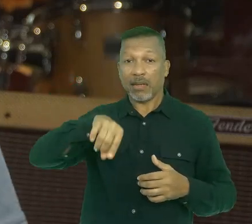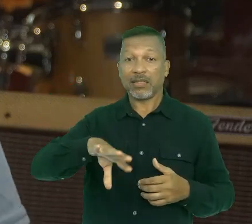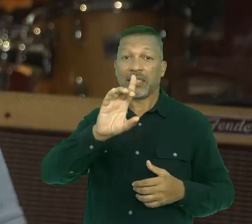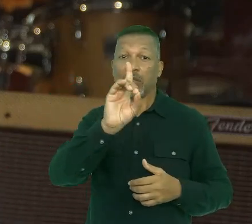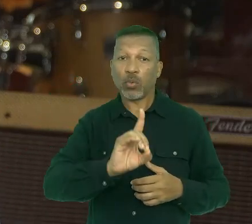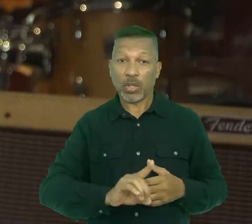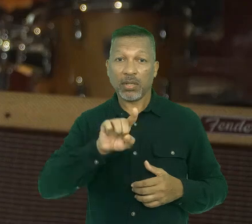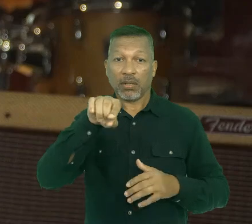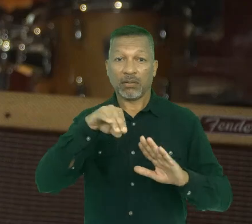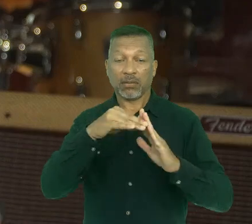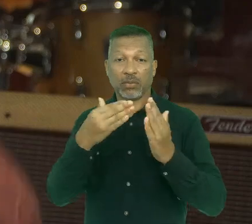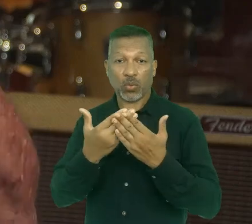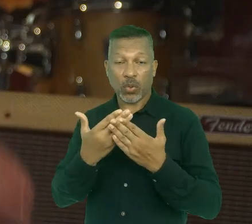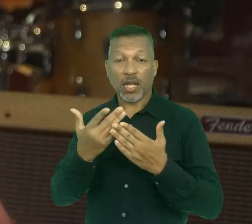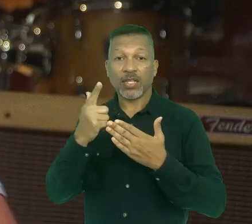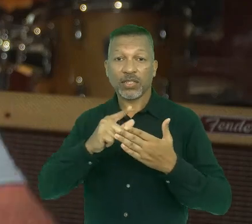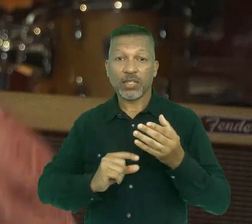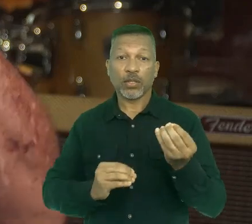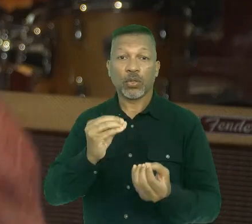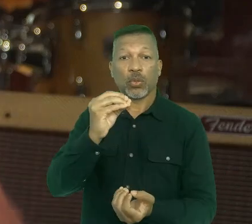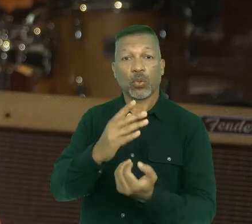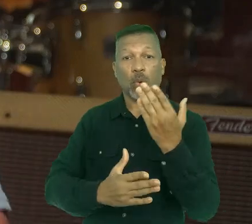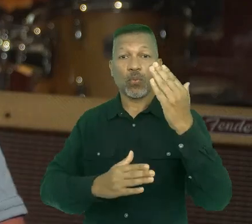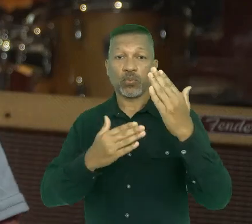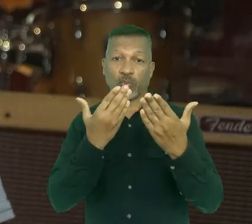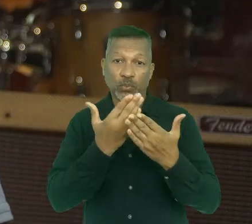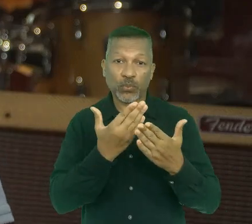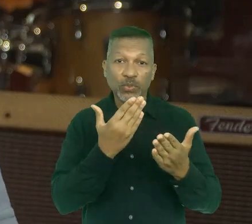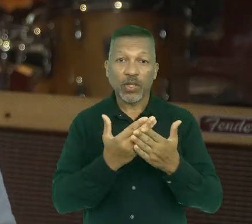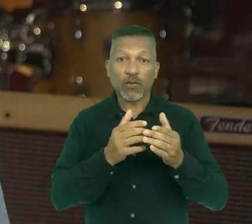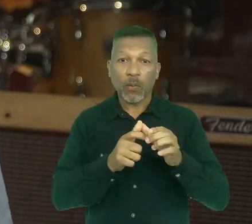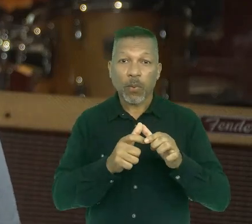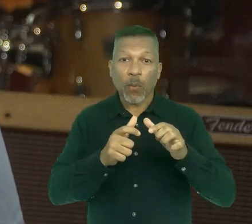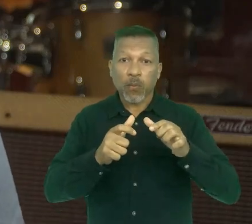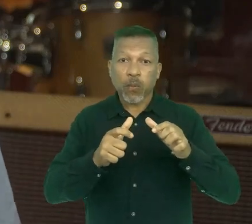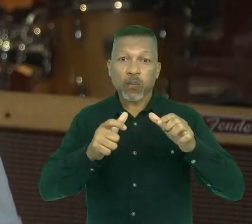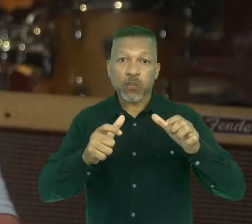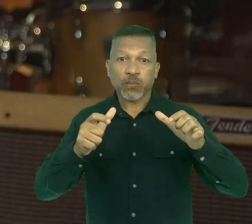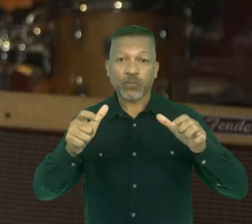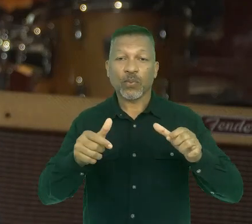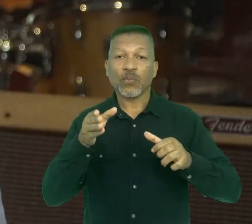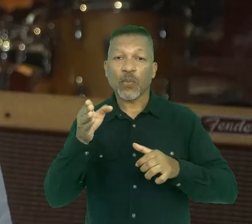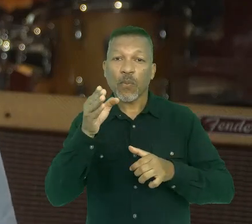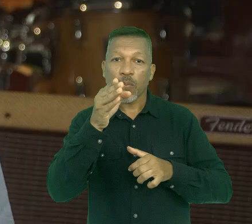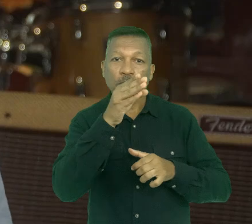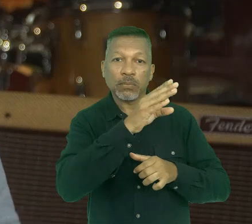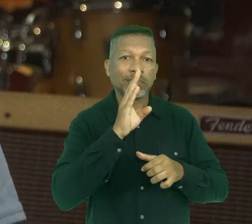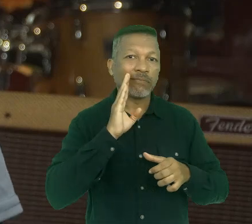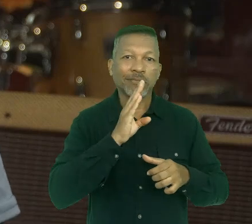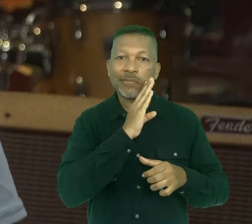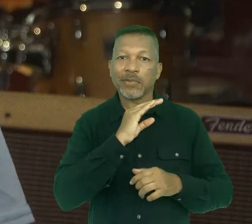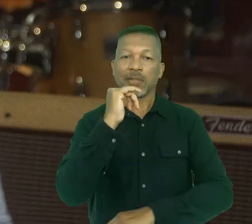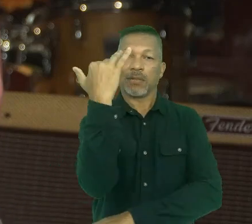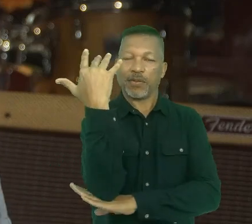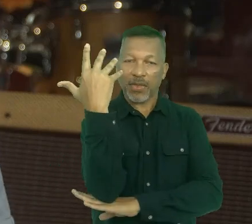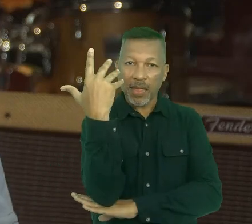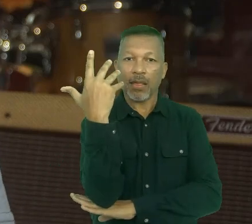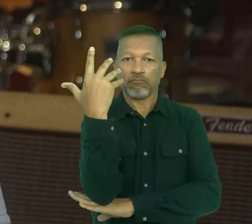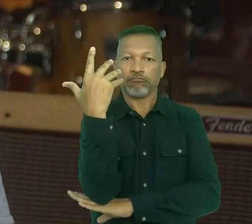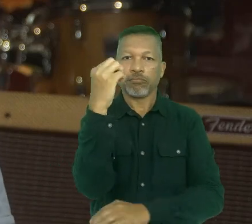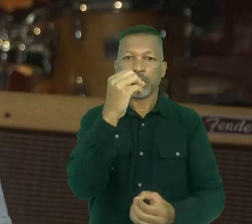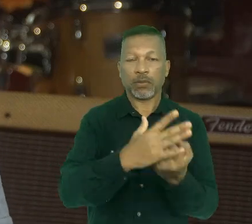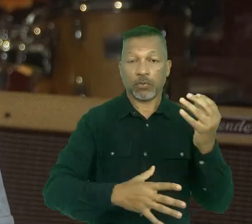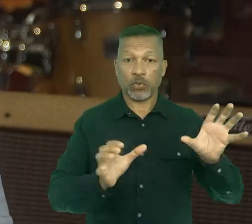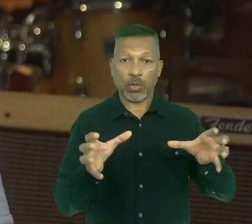diretora. Então ali a gente formou. A gente foi estudando, foi crescendo, nos bailes de Patinga, montamos a